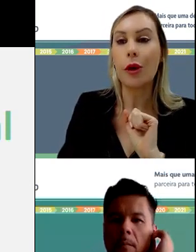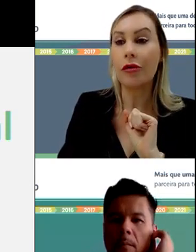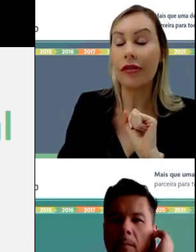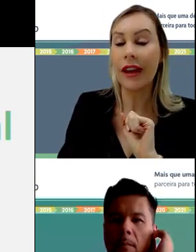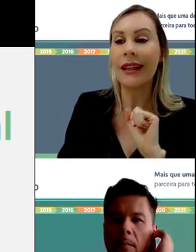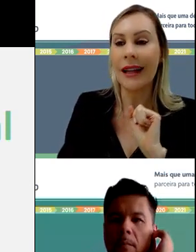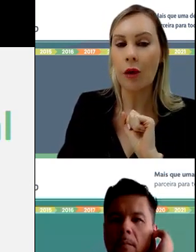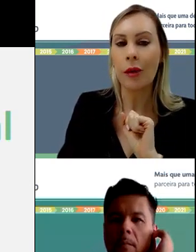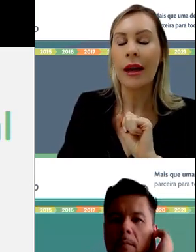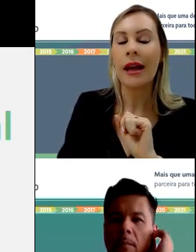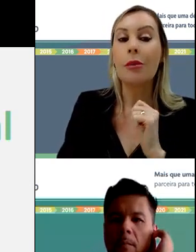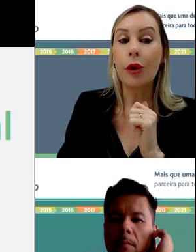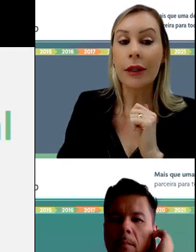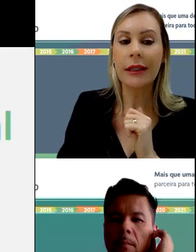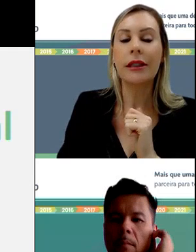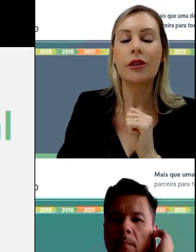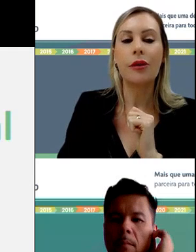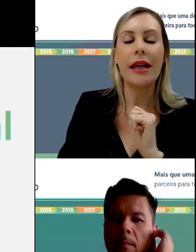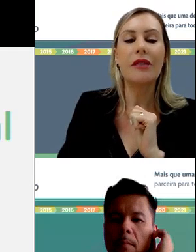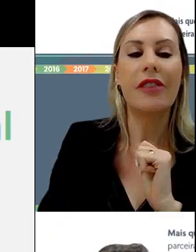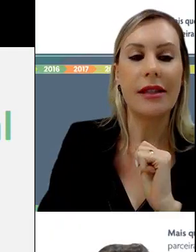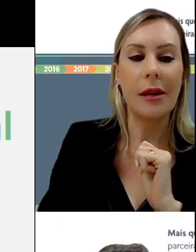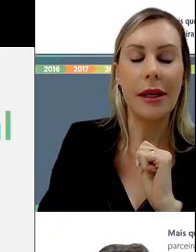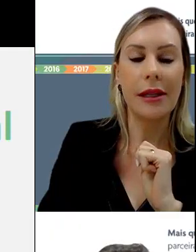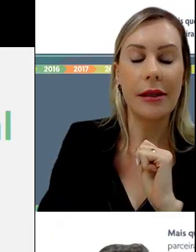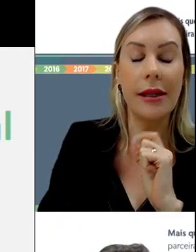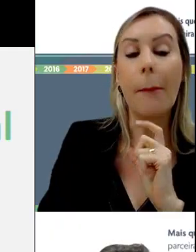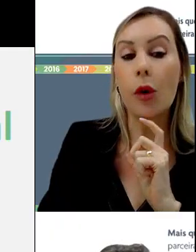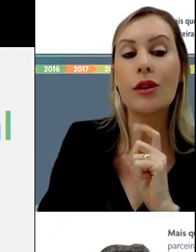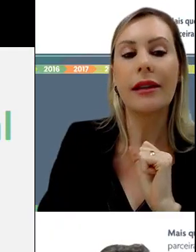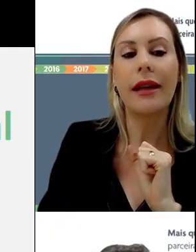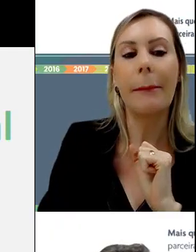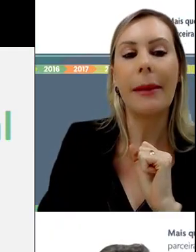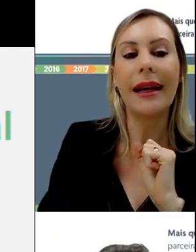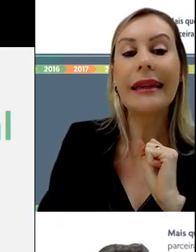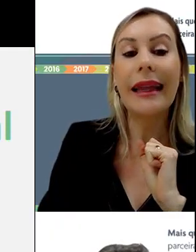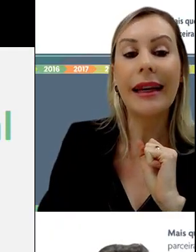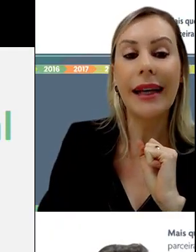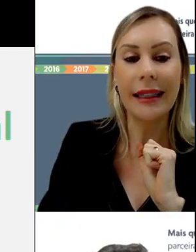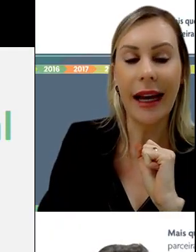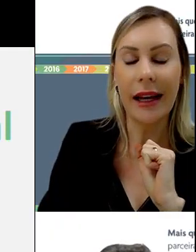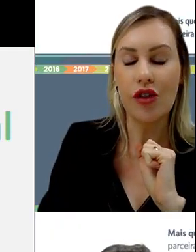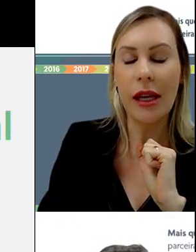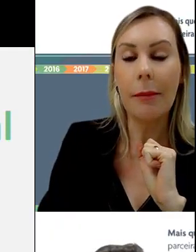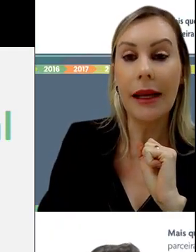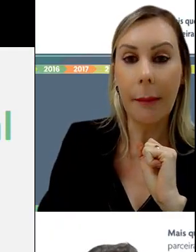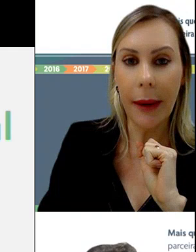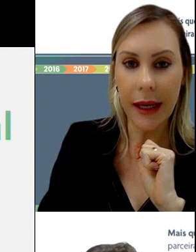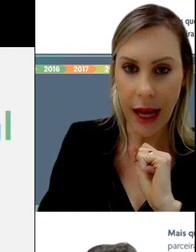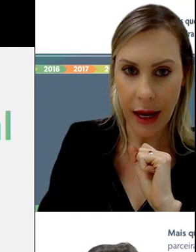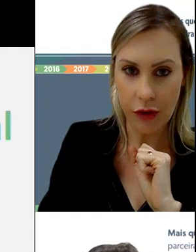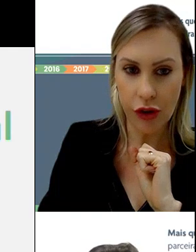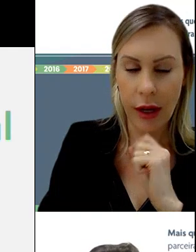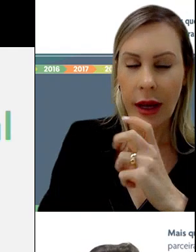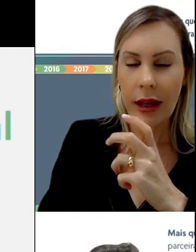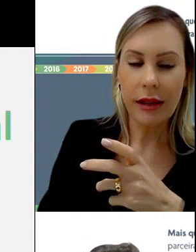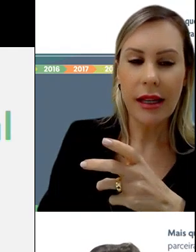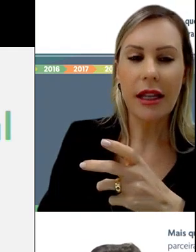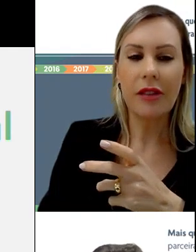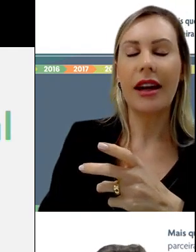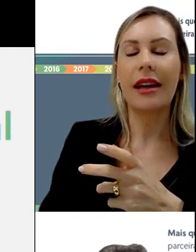Serviço Público Federal e, portanto, ele vai se aposentar pela integralidade e pela